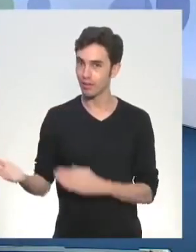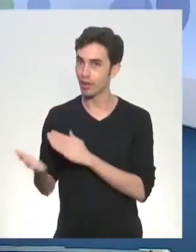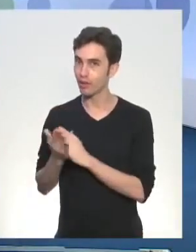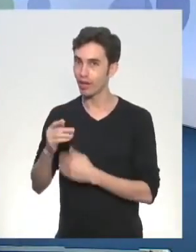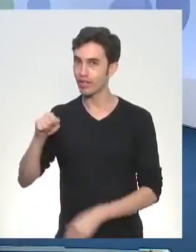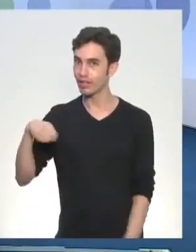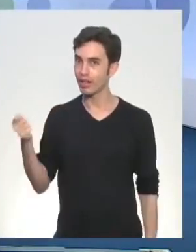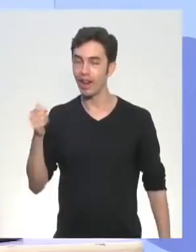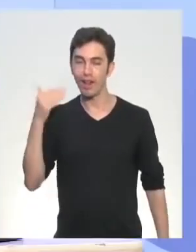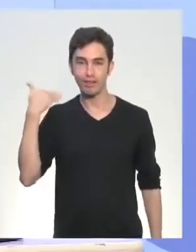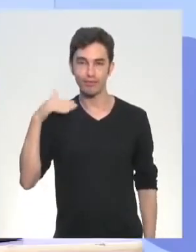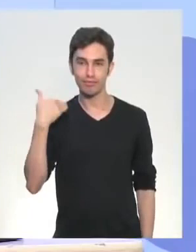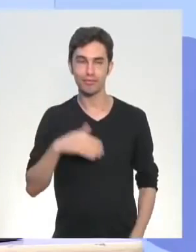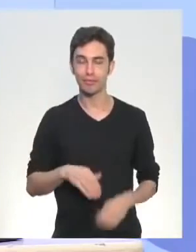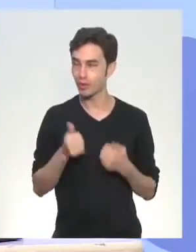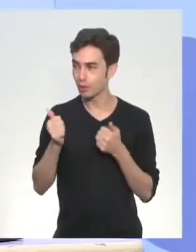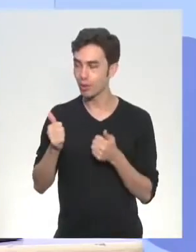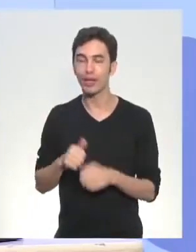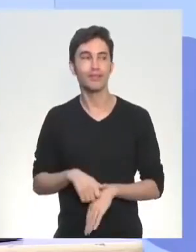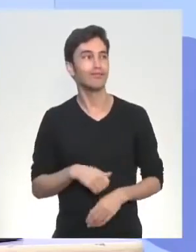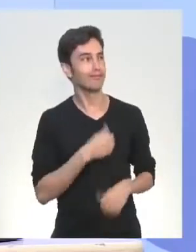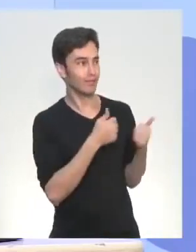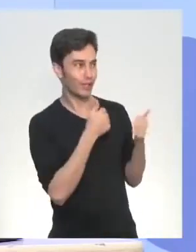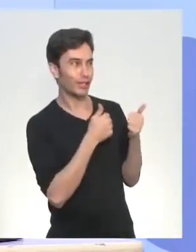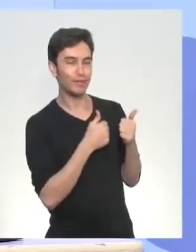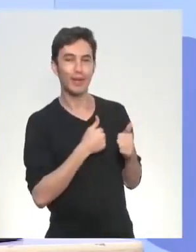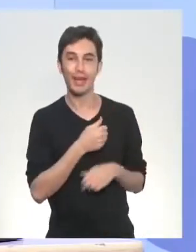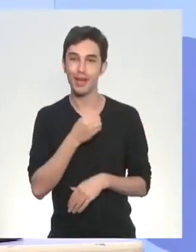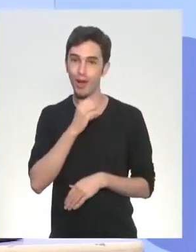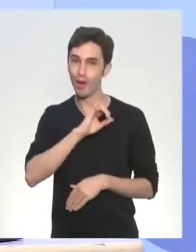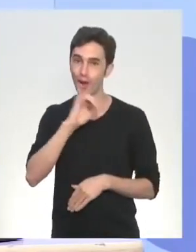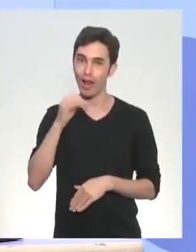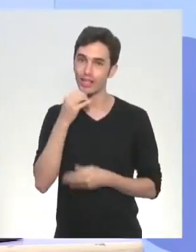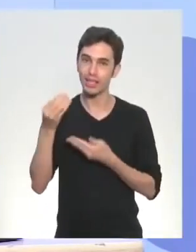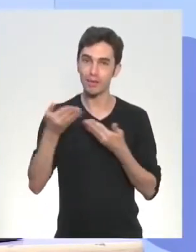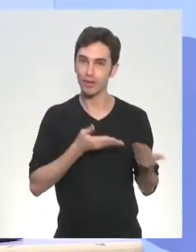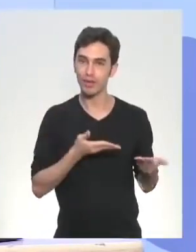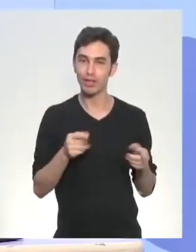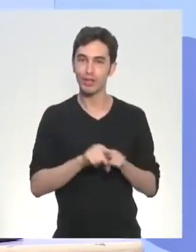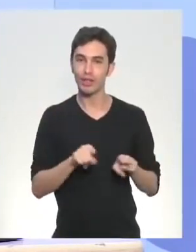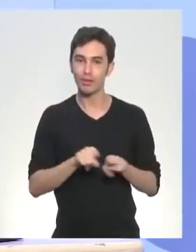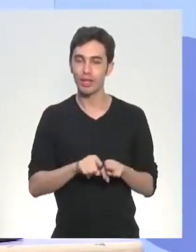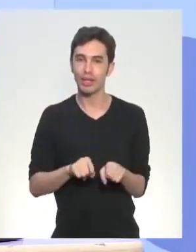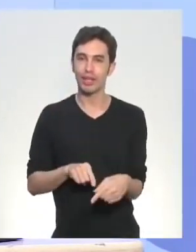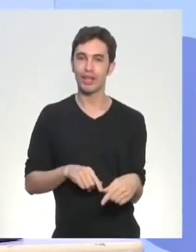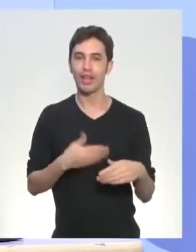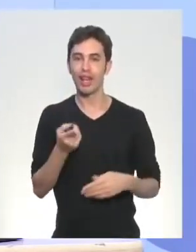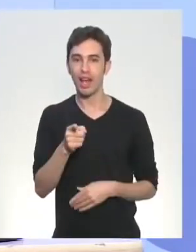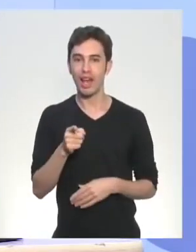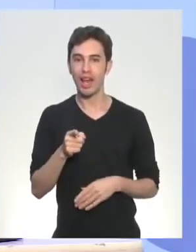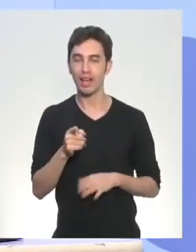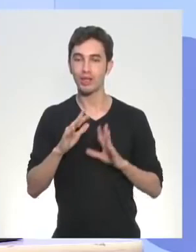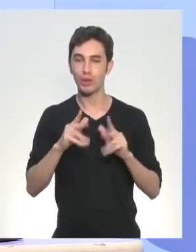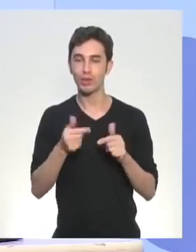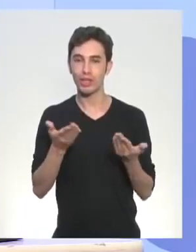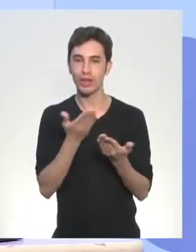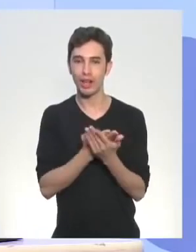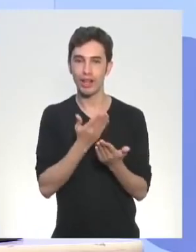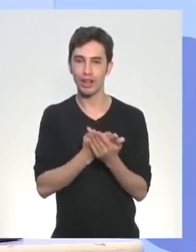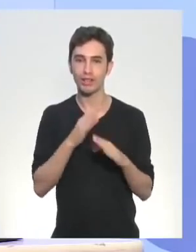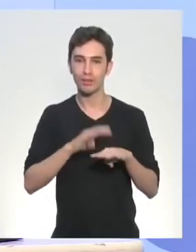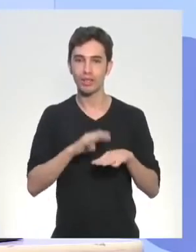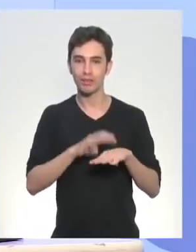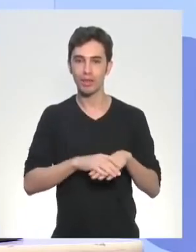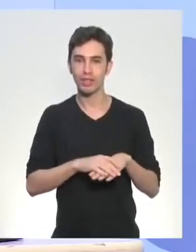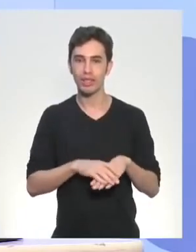Oi, professora Roberta, tudo bem? Sejam bem-vindos também, professores e pais que acompanham as nossas aulas de matemática. Alunos, não se esqueçam de